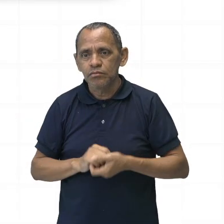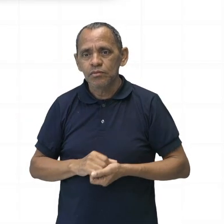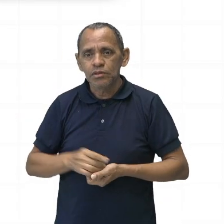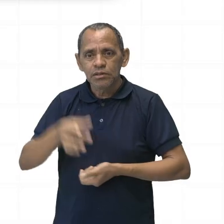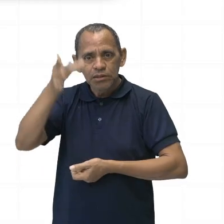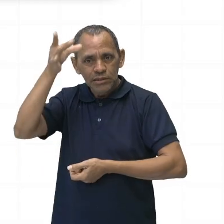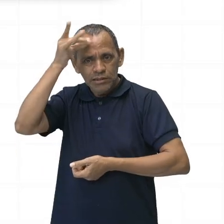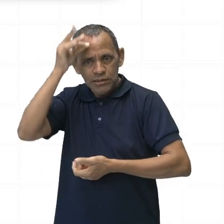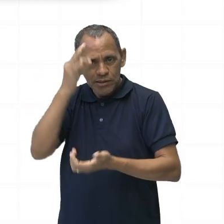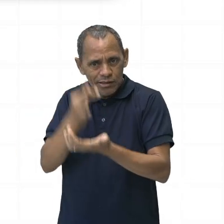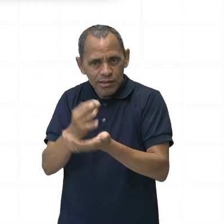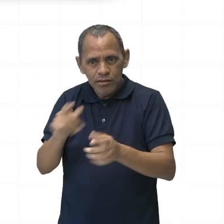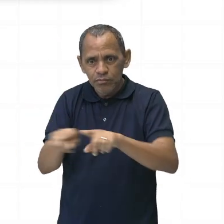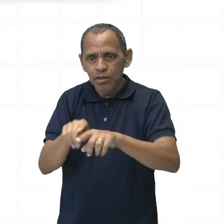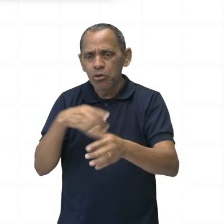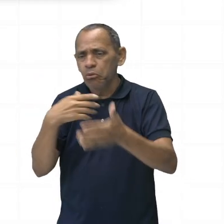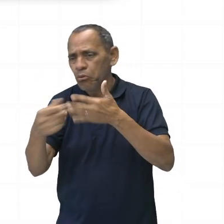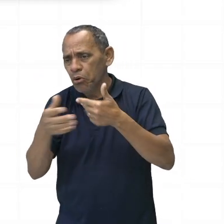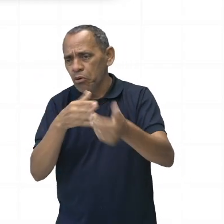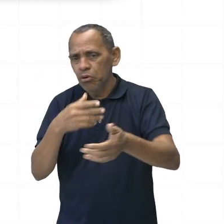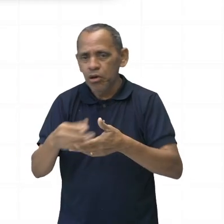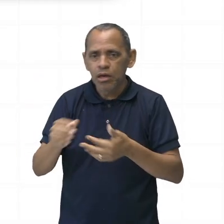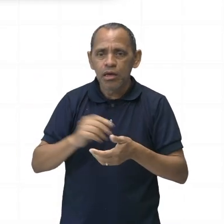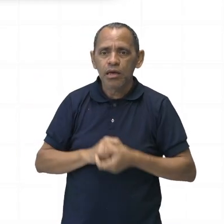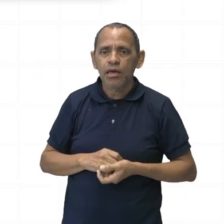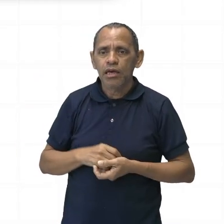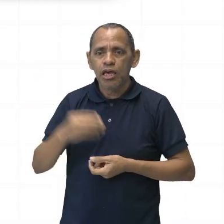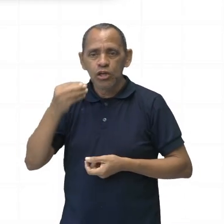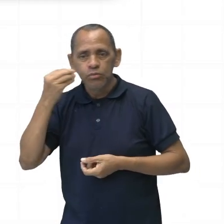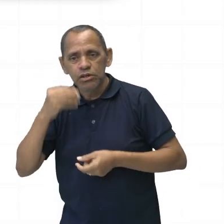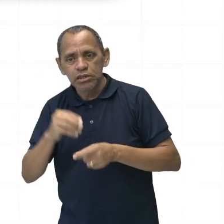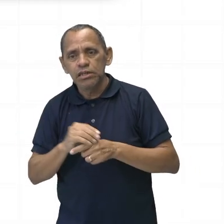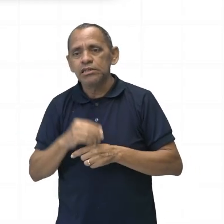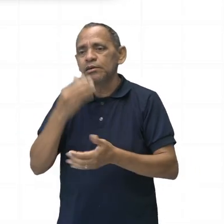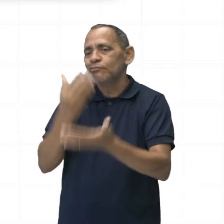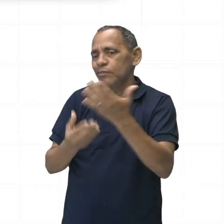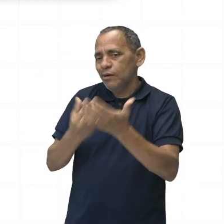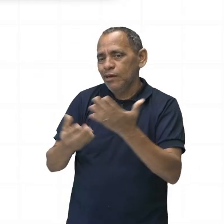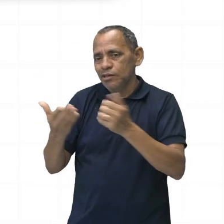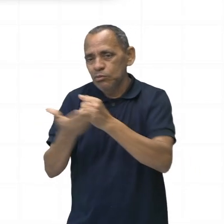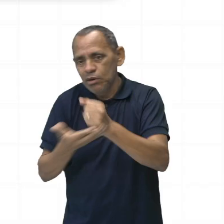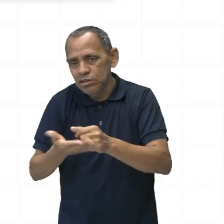gente tem que pensar sempre que a alteridade ela tem tudo a ver com a dimensão de